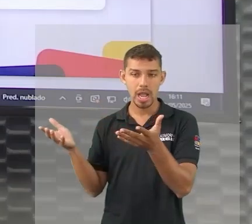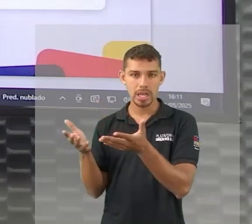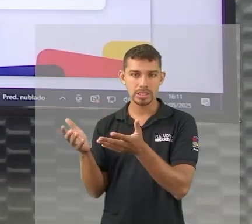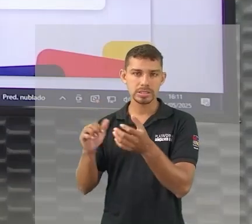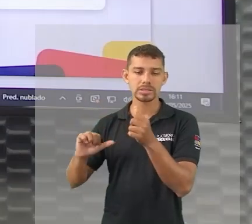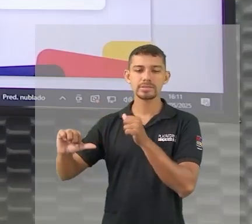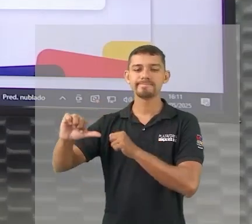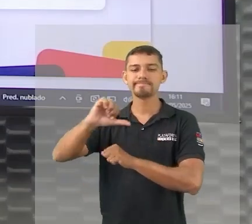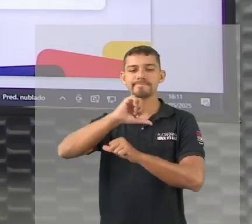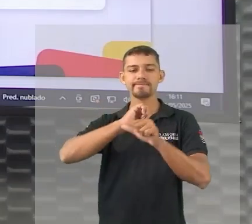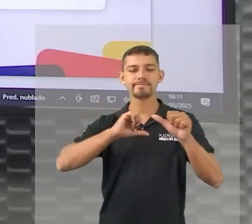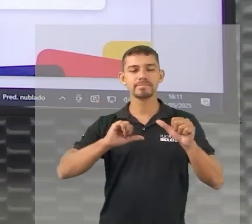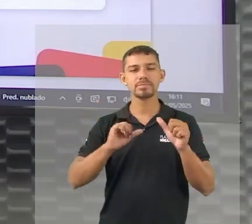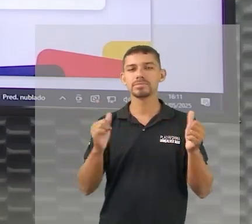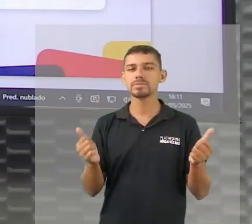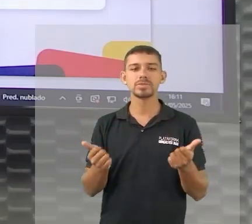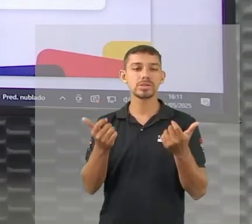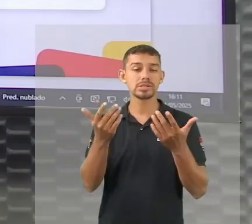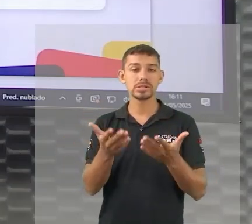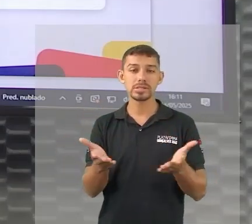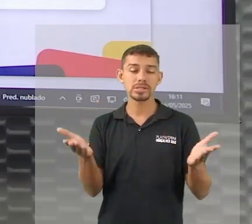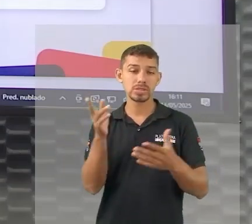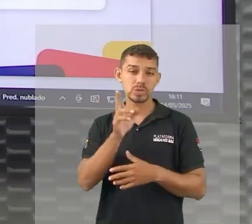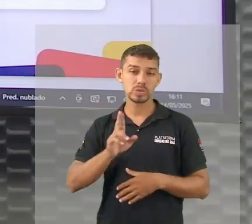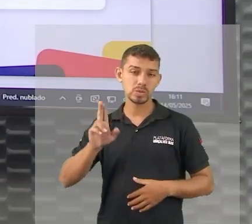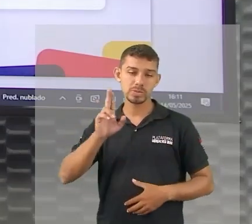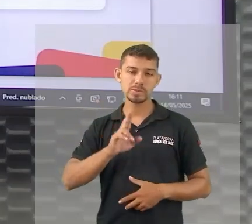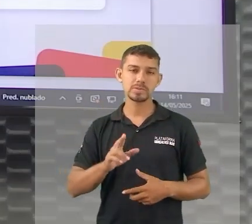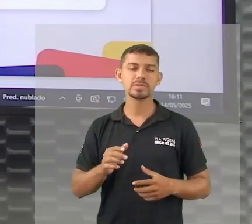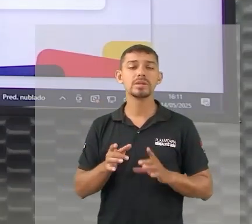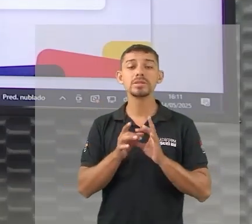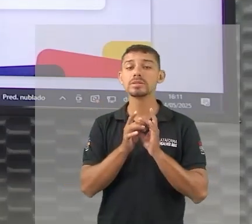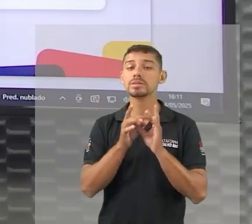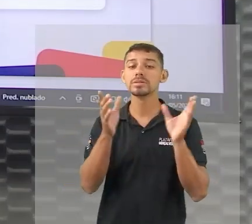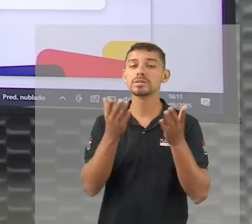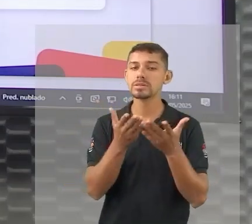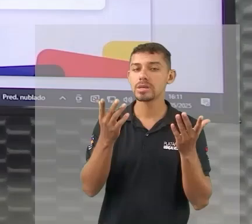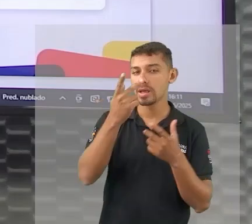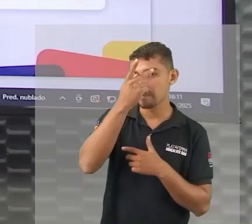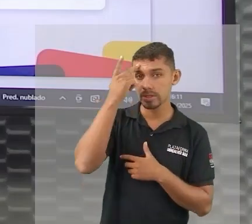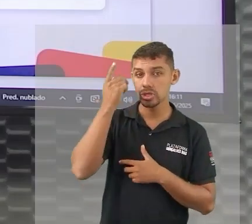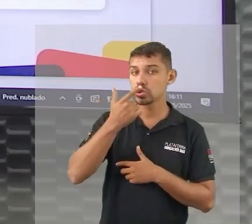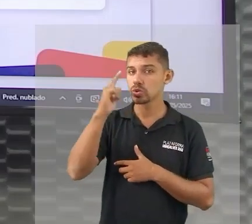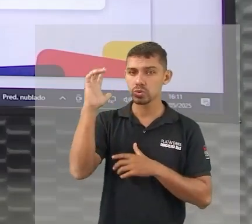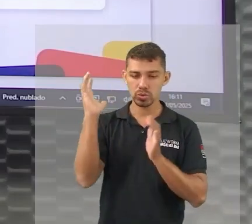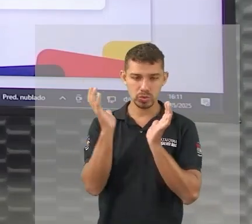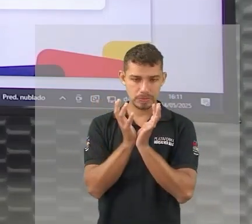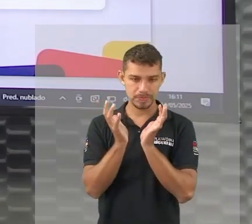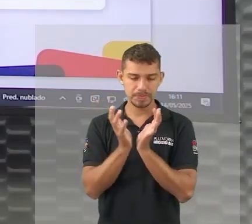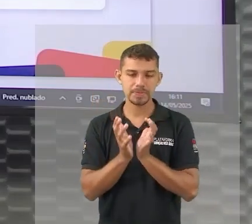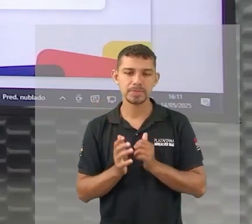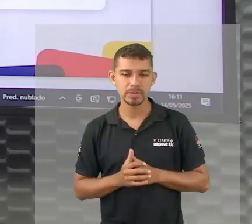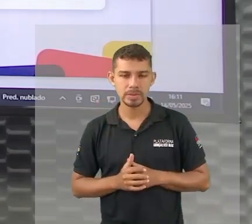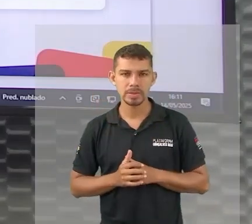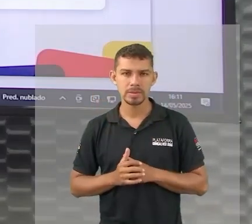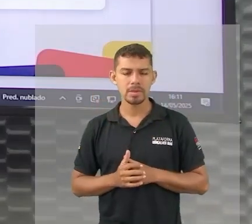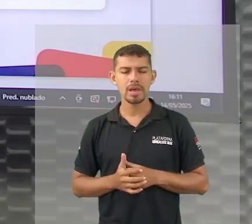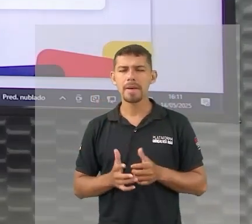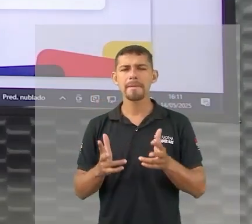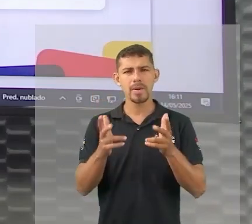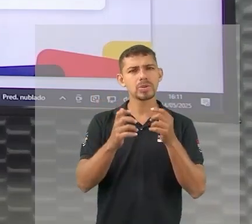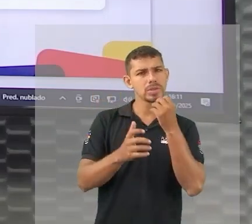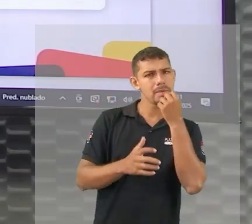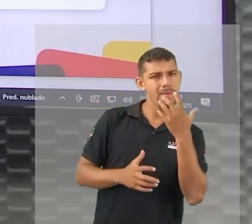né, numa espécie de bem de consumo à disposição de pessoas de outros grupos. E isso pode ser lido como uma